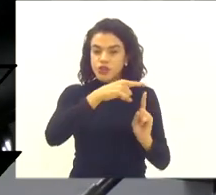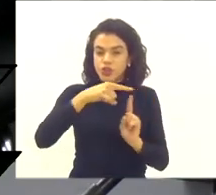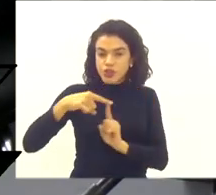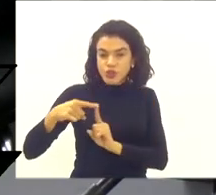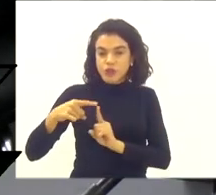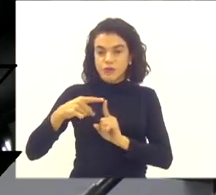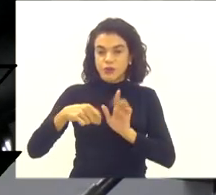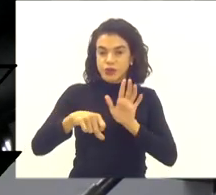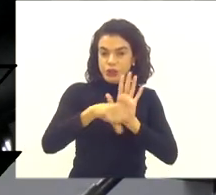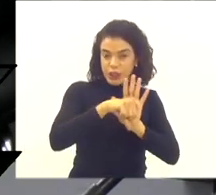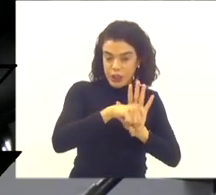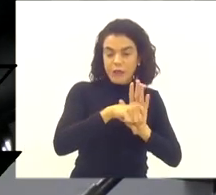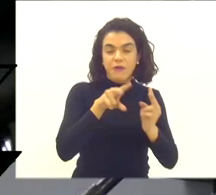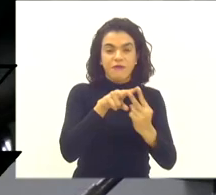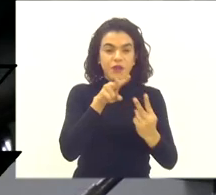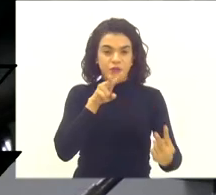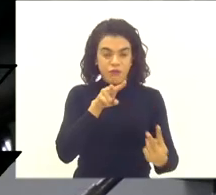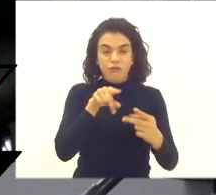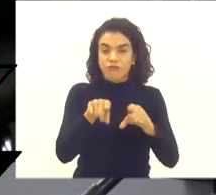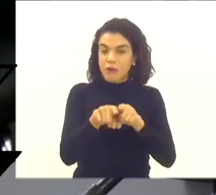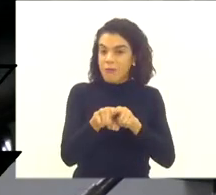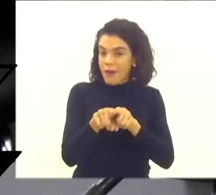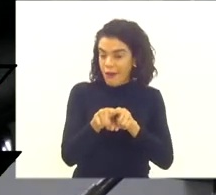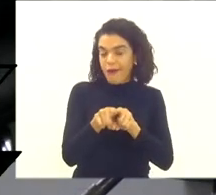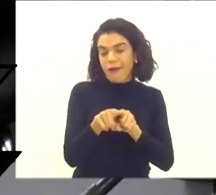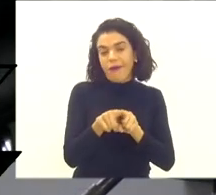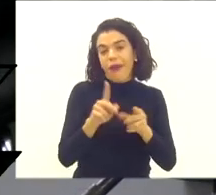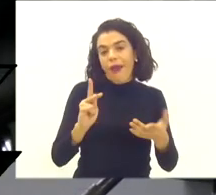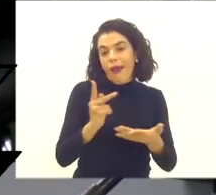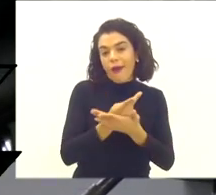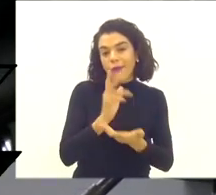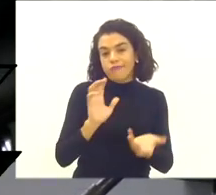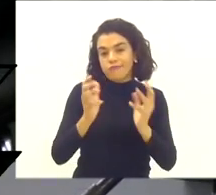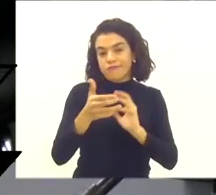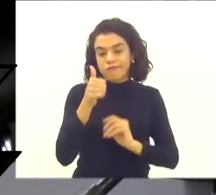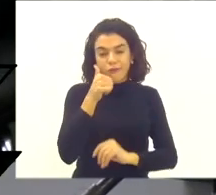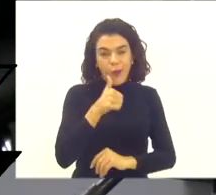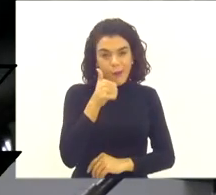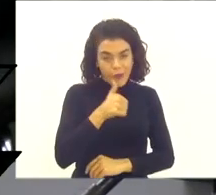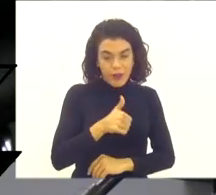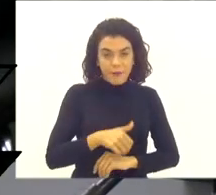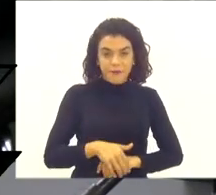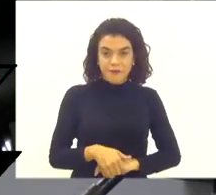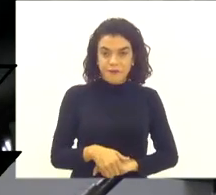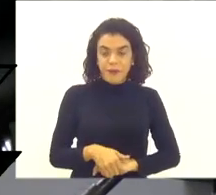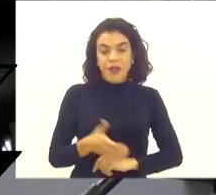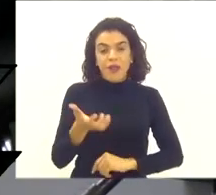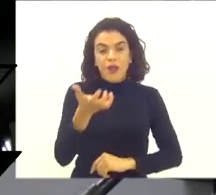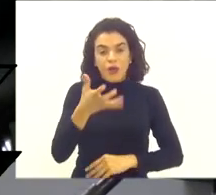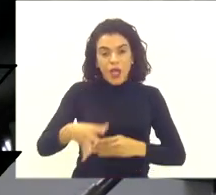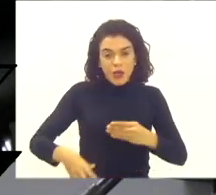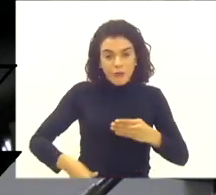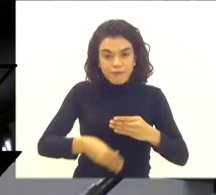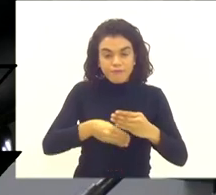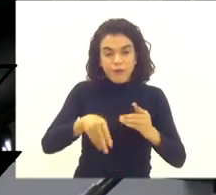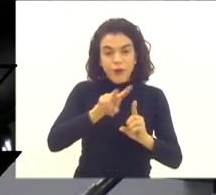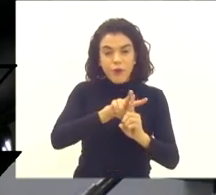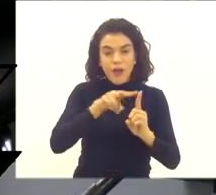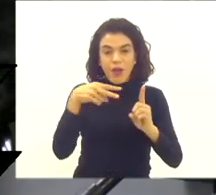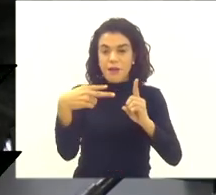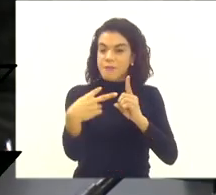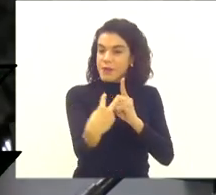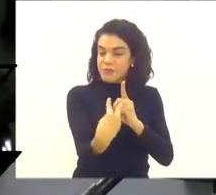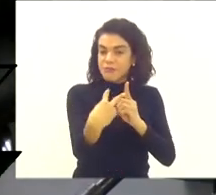né dos crimes virtuais que ocorrem com a maioria das mulheres e aí eu queria trazer aqui uma perspectiva